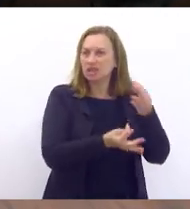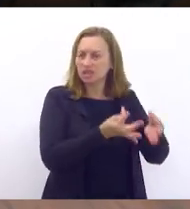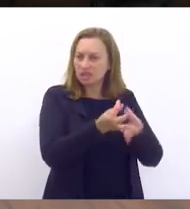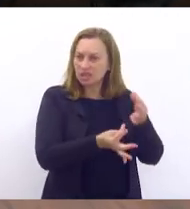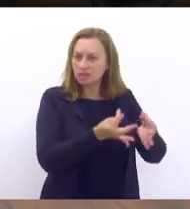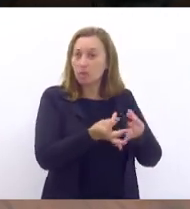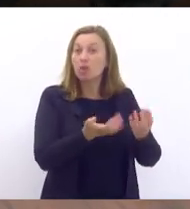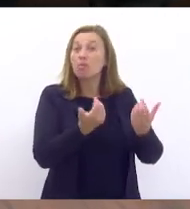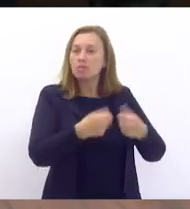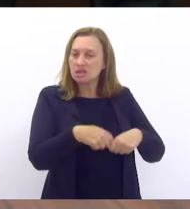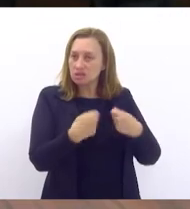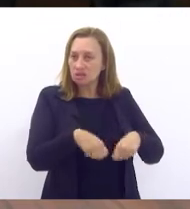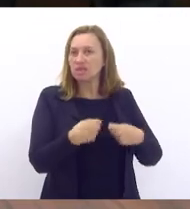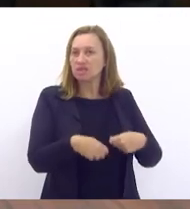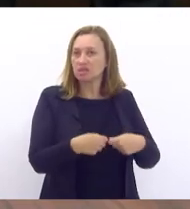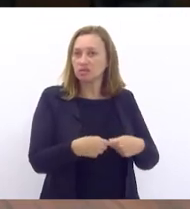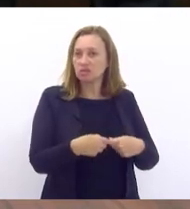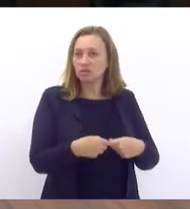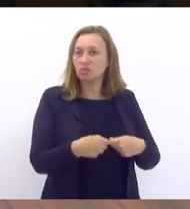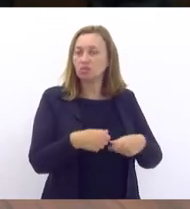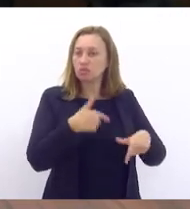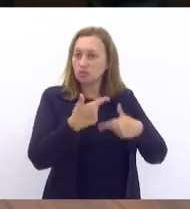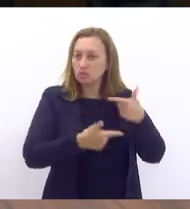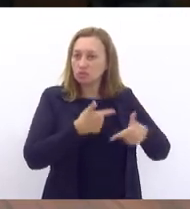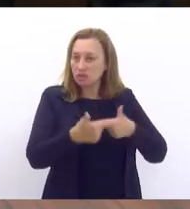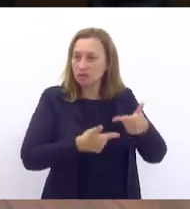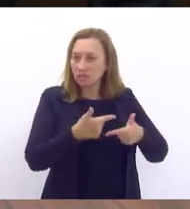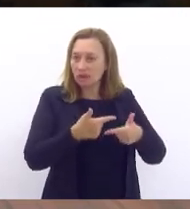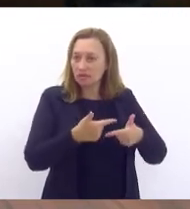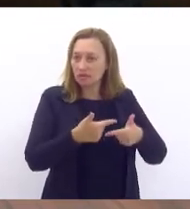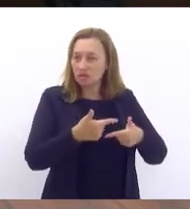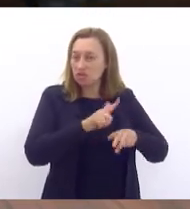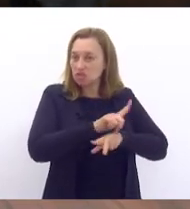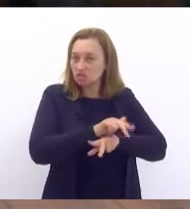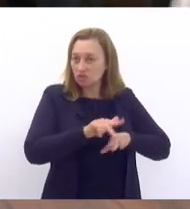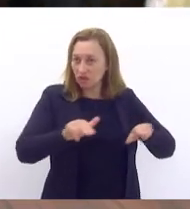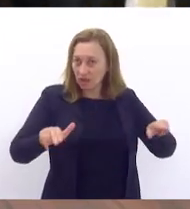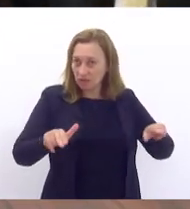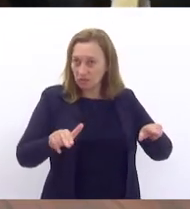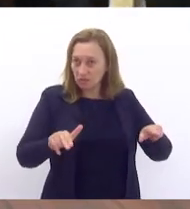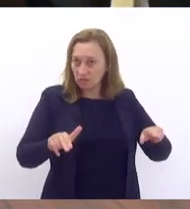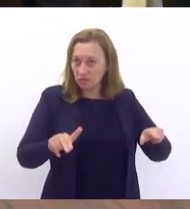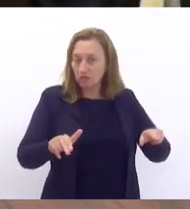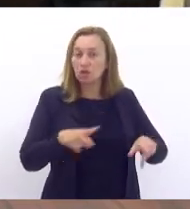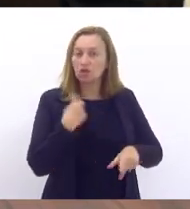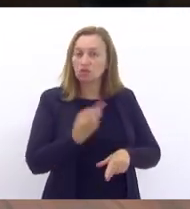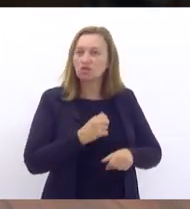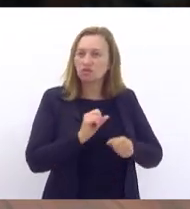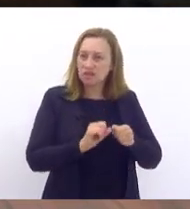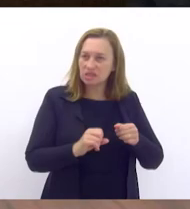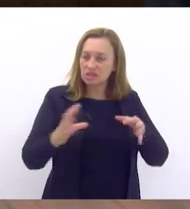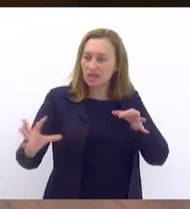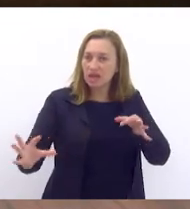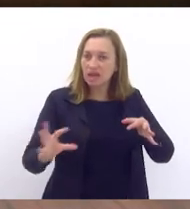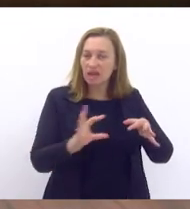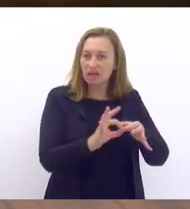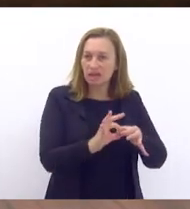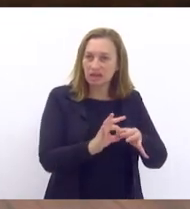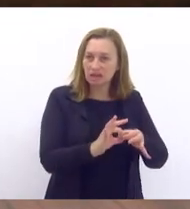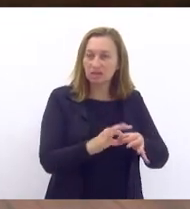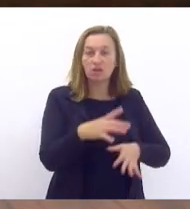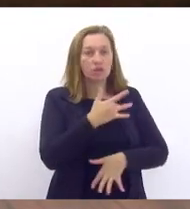elas precisam ter um trabalho multidisciplinar. Inclusive, nós fazíamos essa interlocução